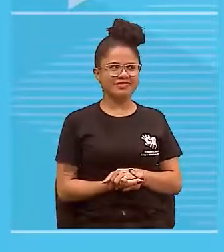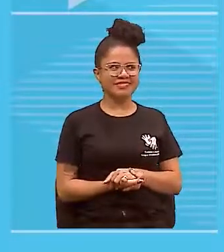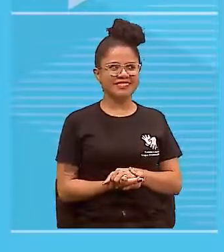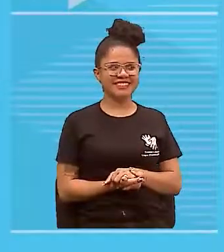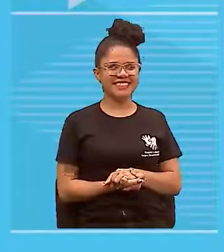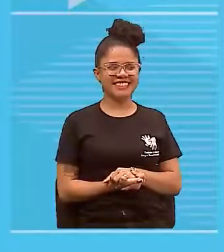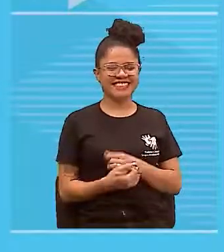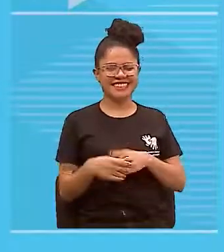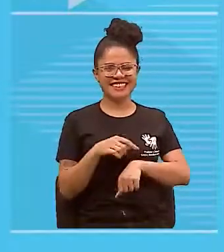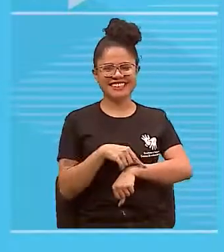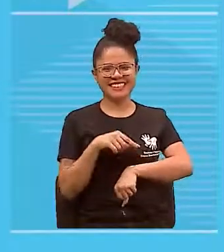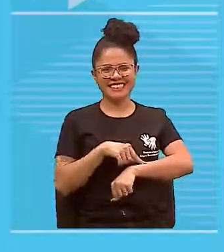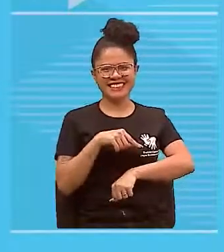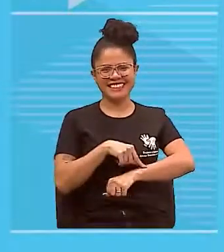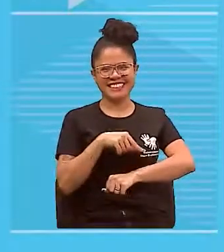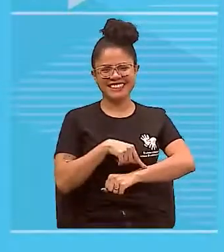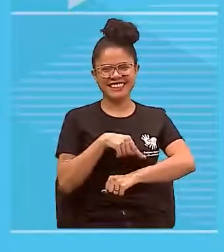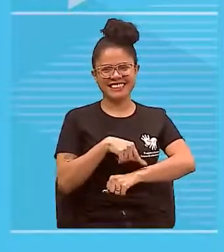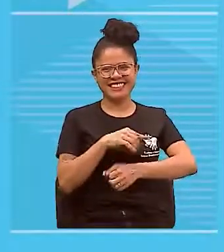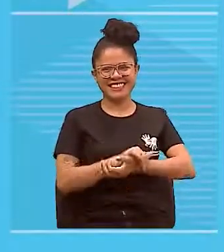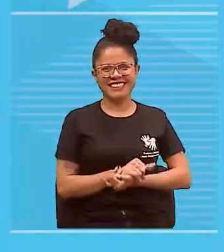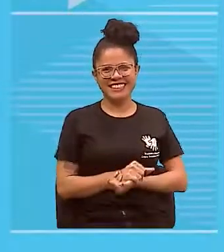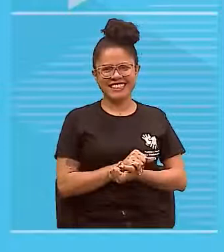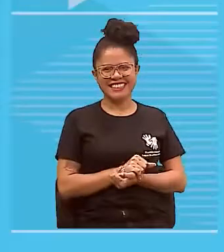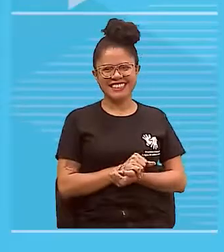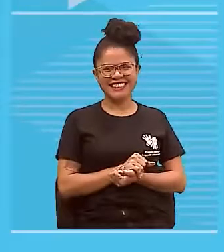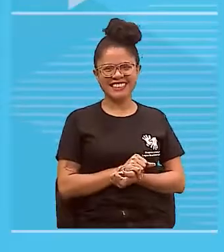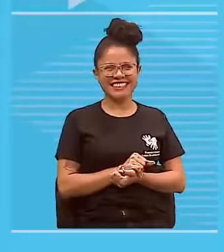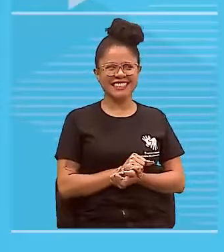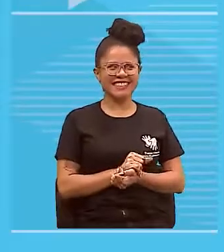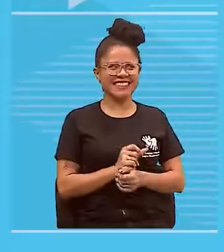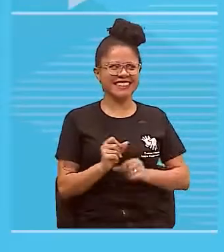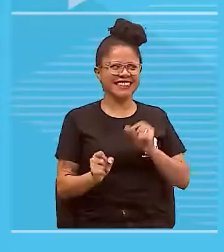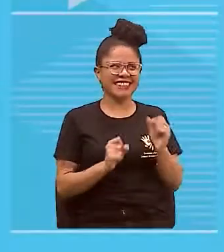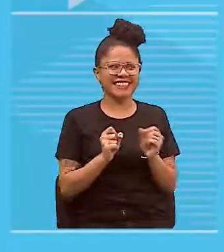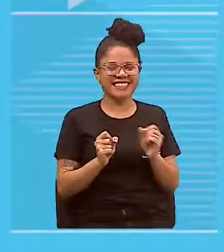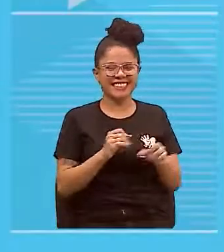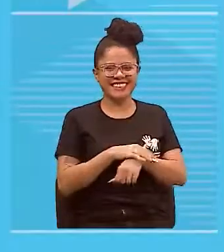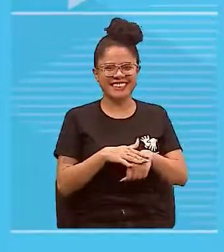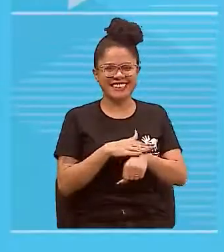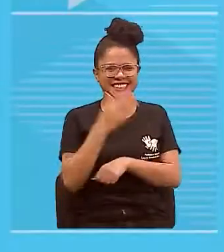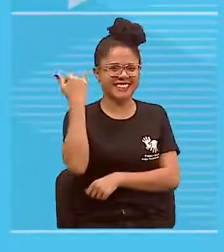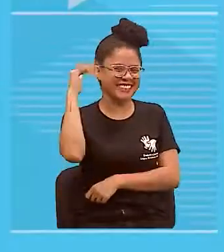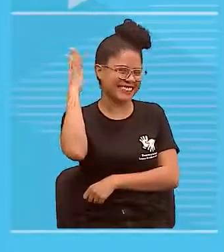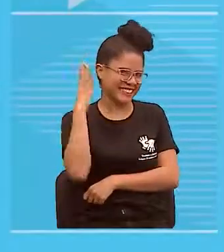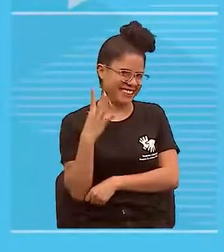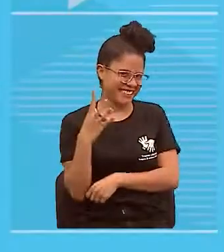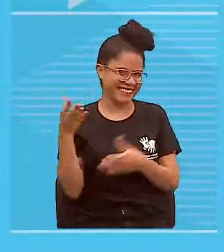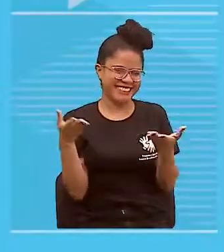time time não nem falei com a Joice